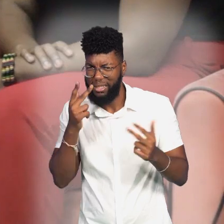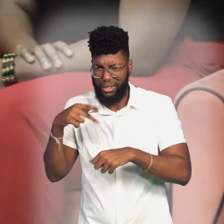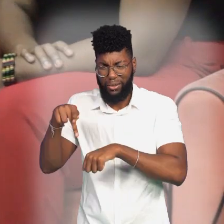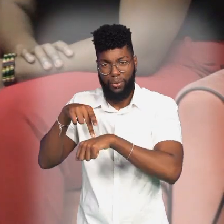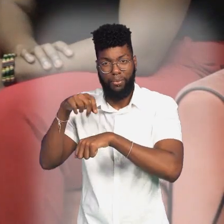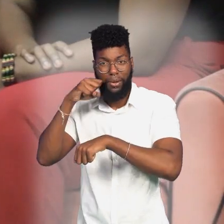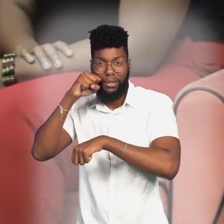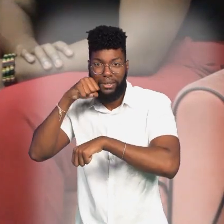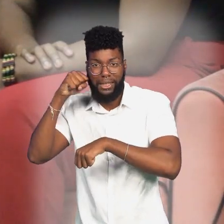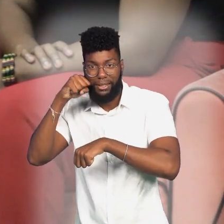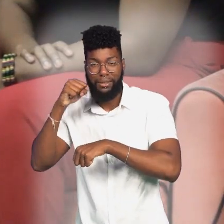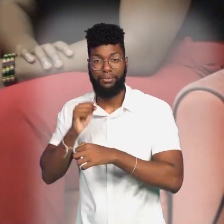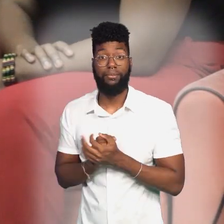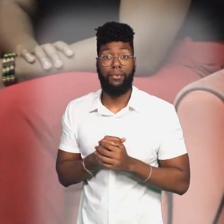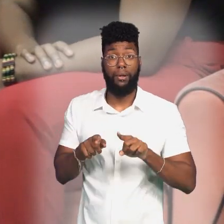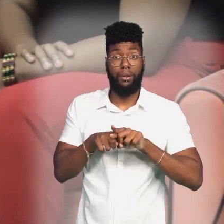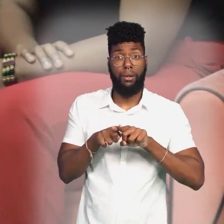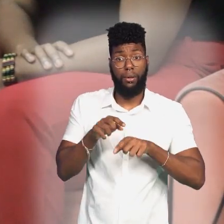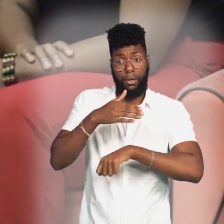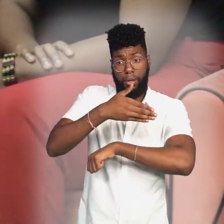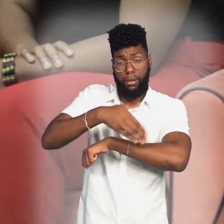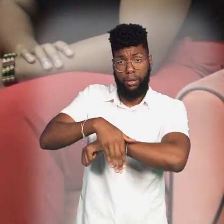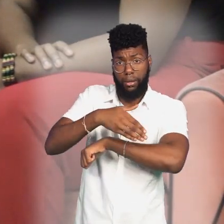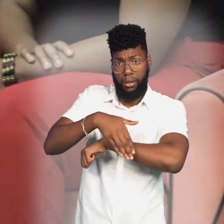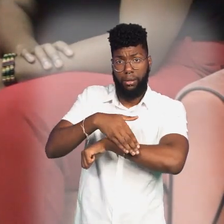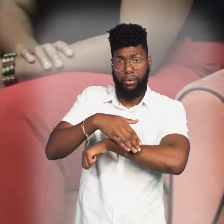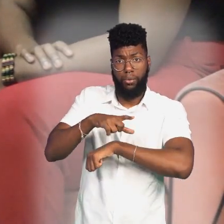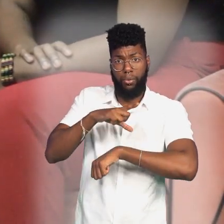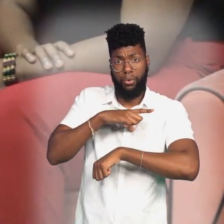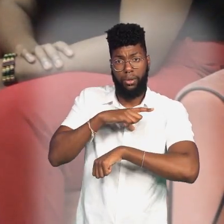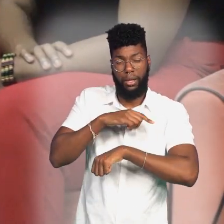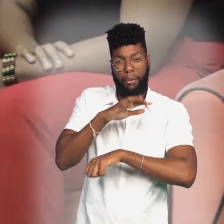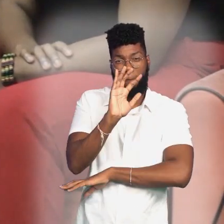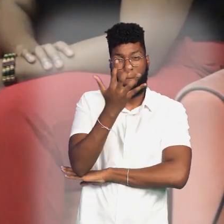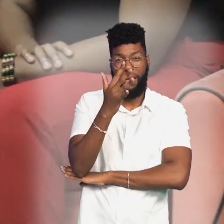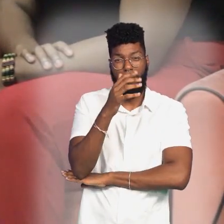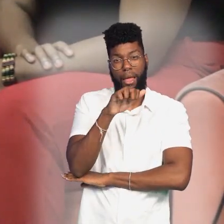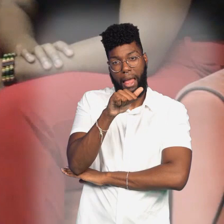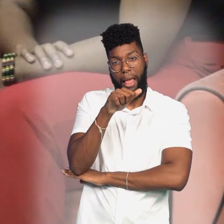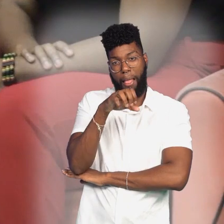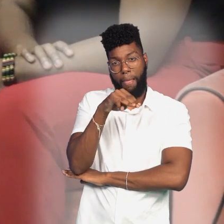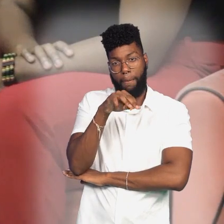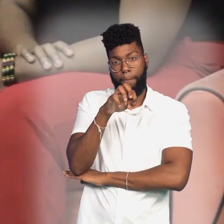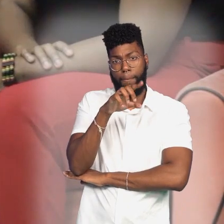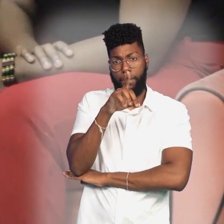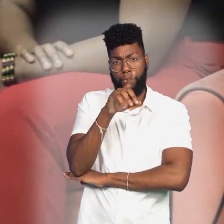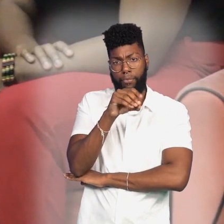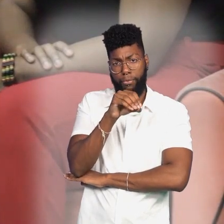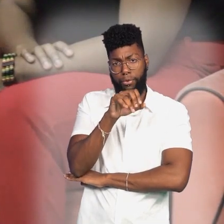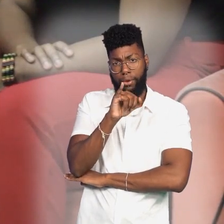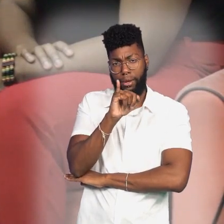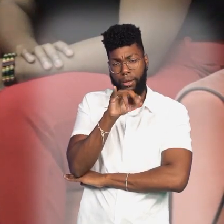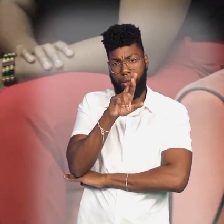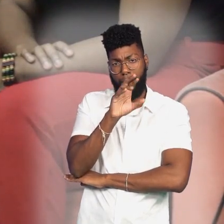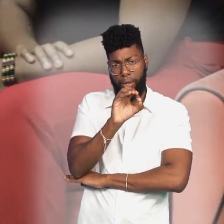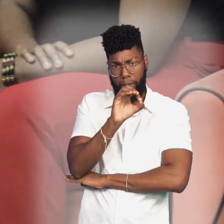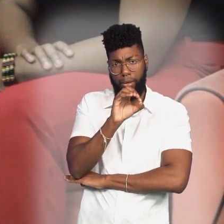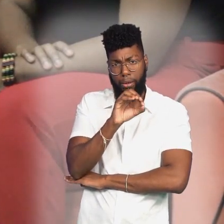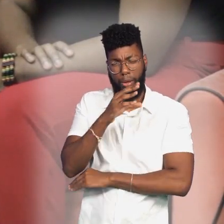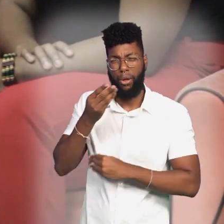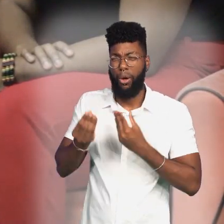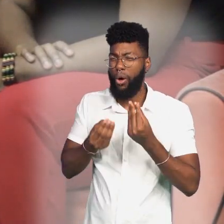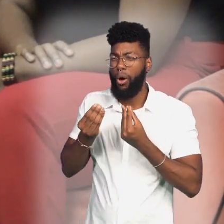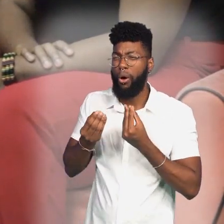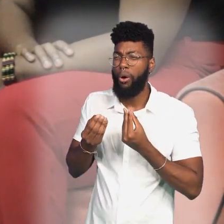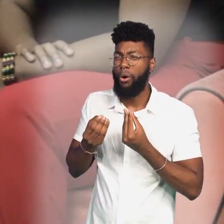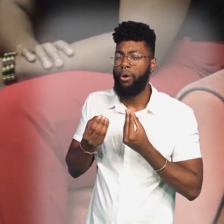até nas ruas, tem uma árvore chamada amendoeira. Em cada casa no Senegal tem como é que tu resistiu à tentação de